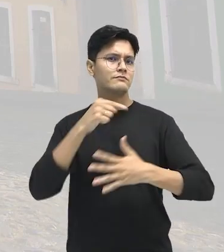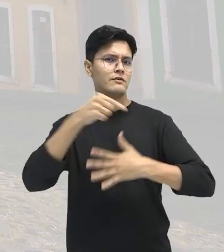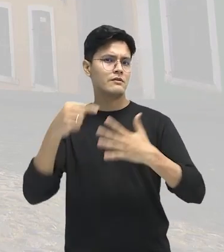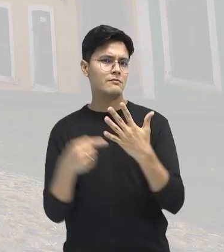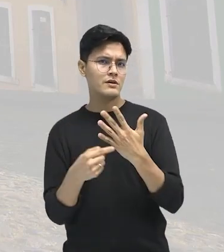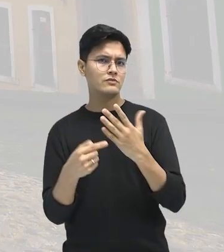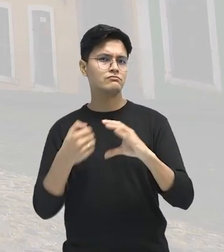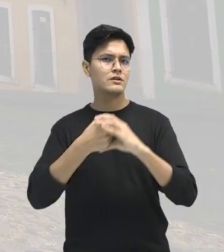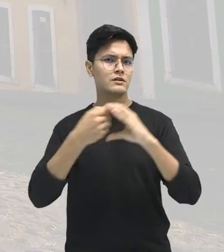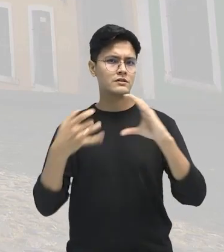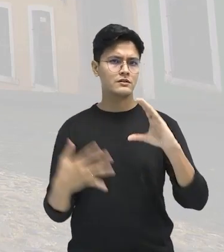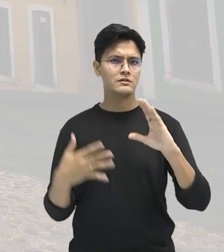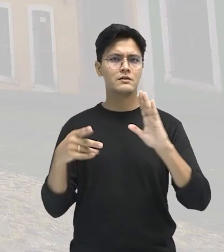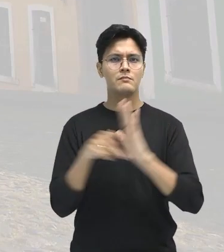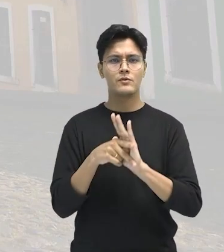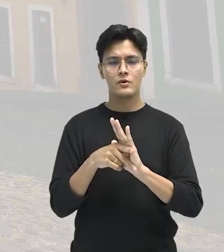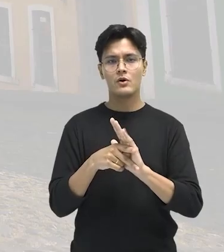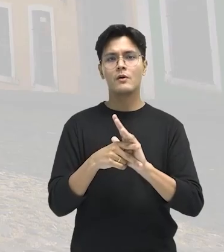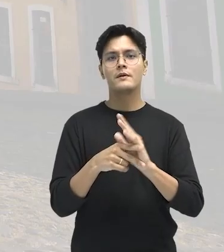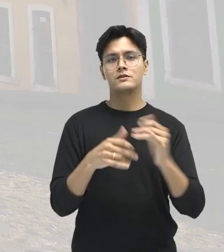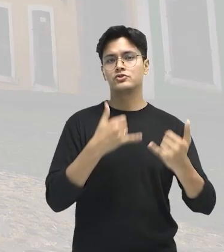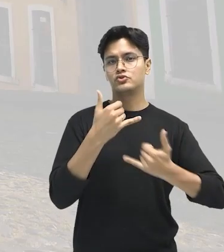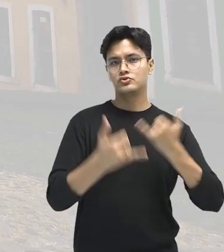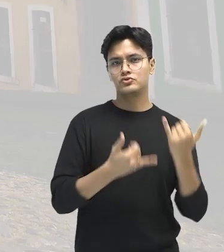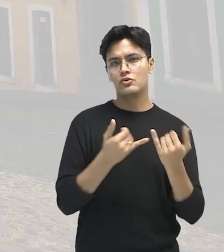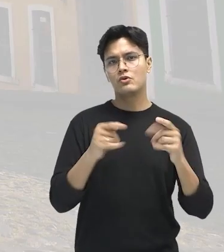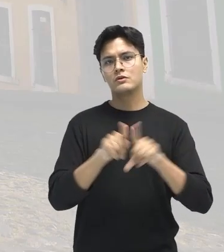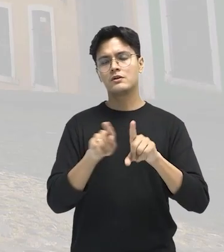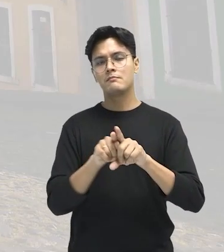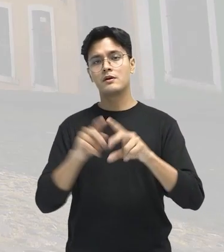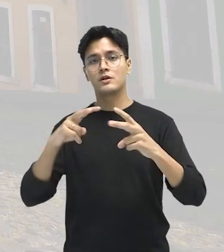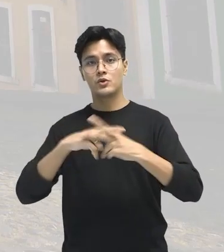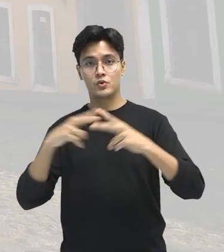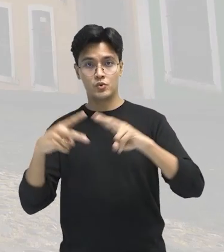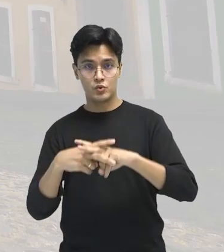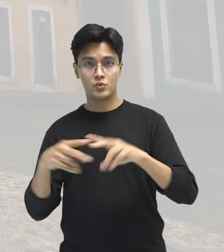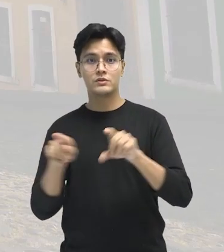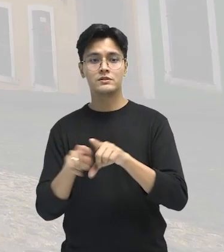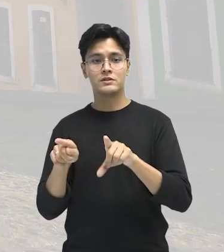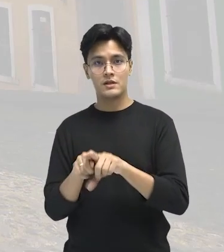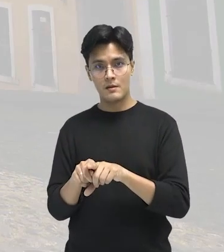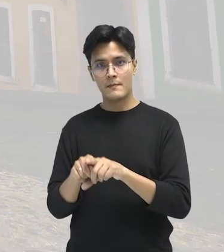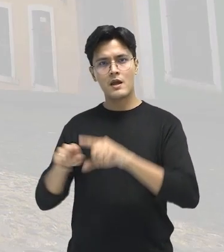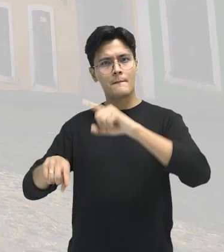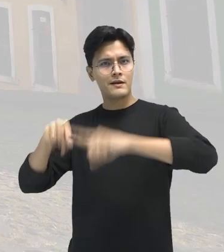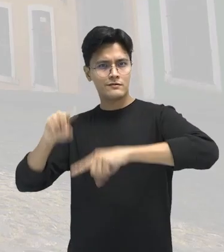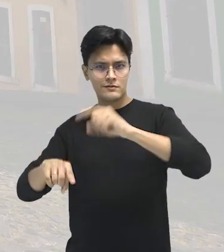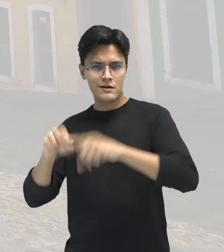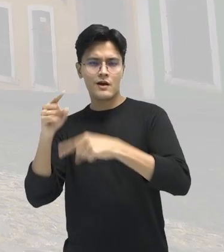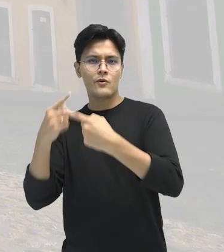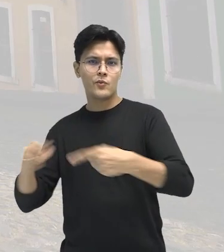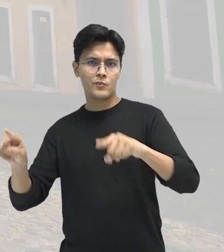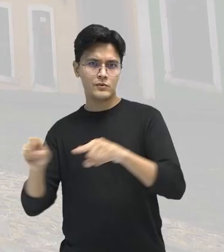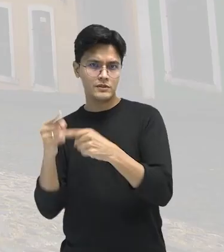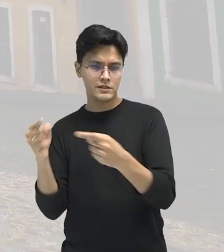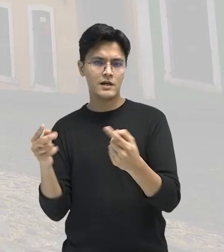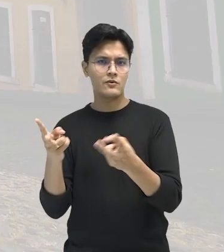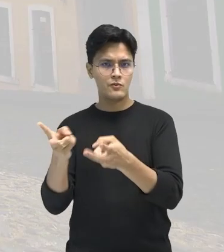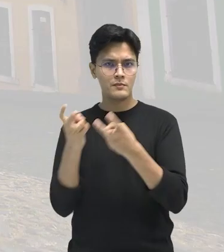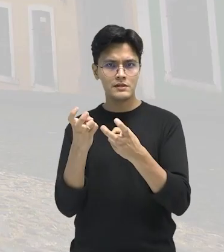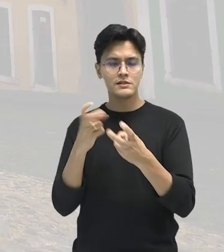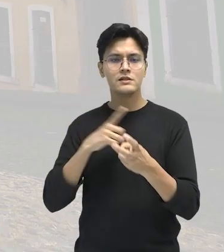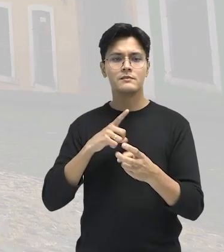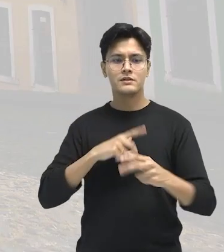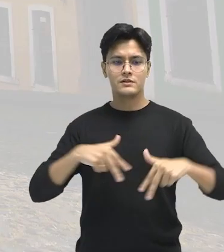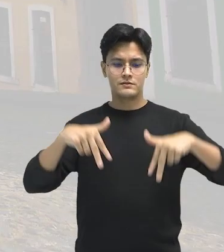de jogo, quanto de luta, quanto da questão musical também. Observem ao redor dos 2 capoeiristas. Nós